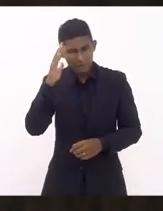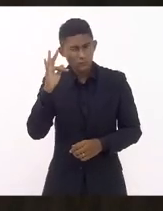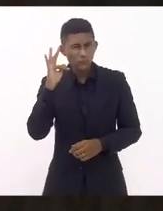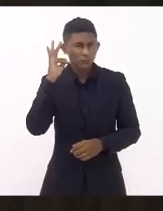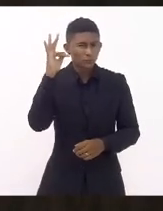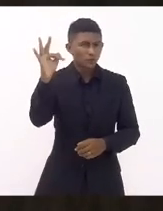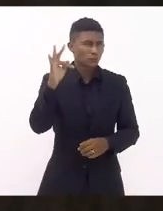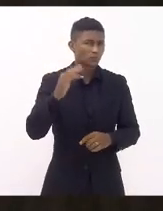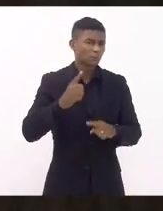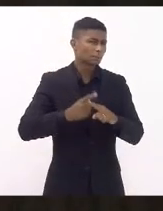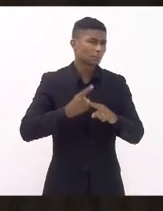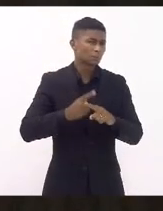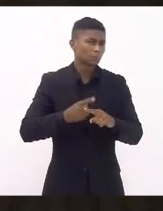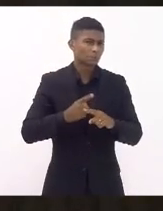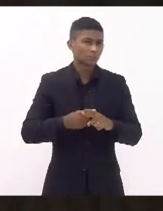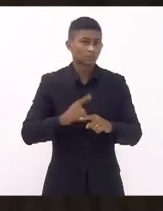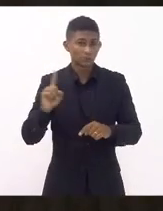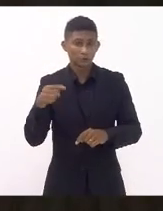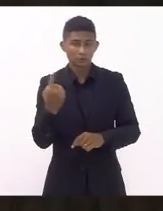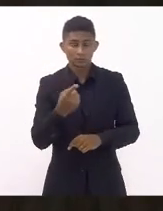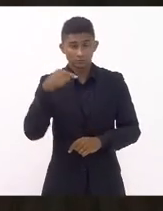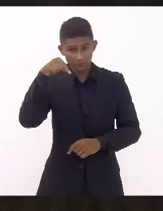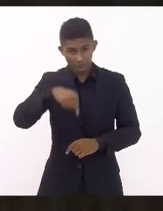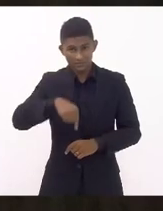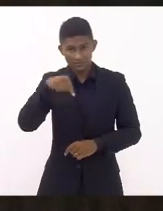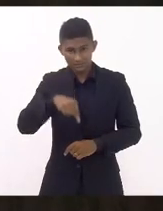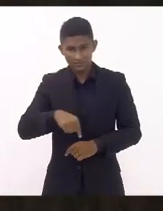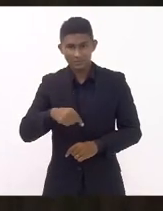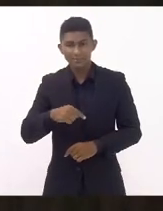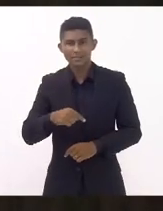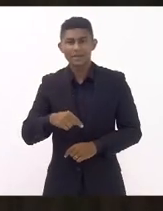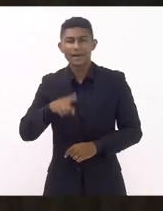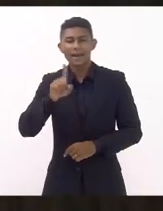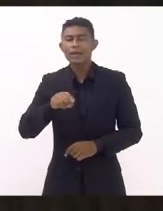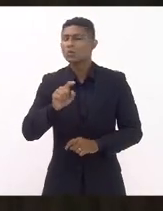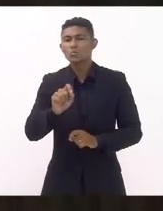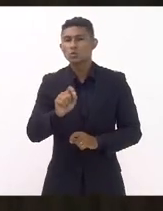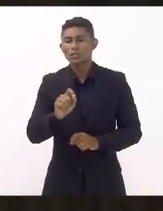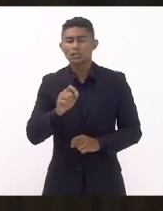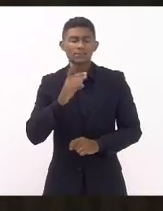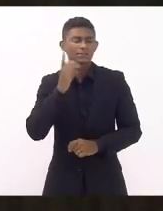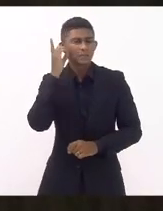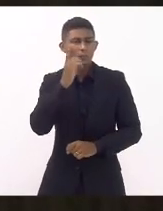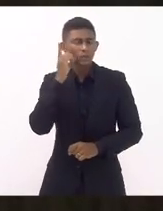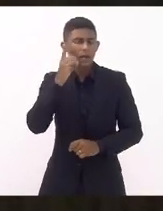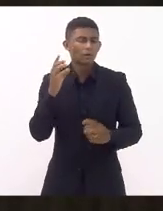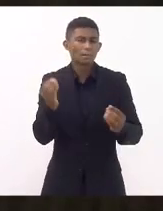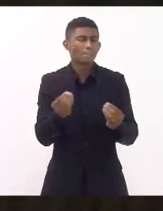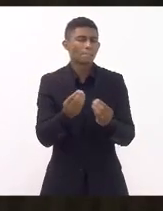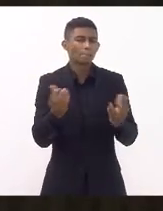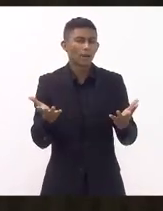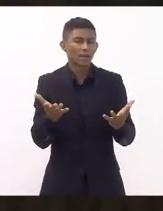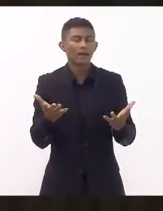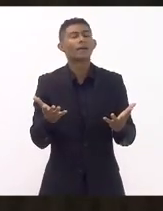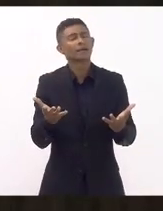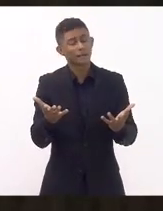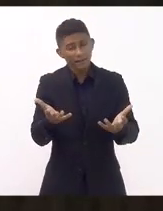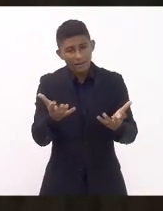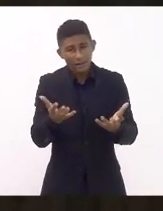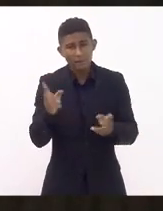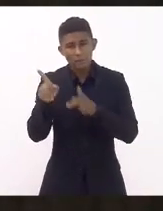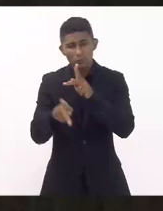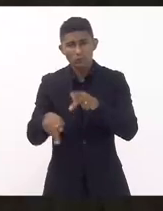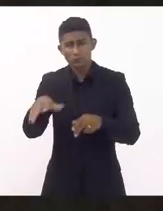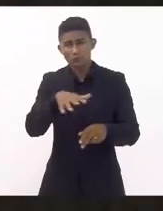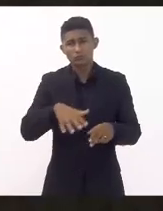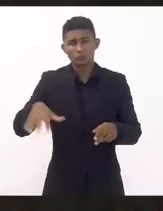Porque esse mandato nosso aqui é um mandato participativo. Então, eu fui procurada, e o meu telefone